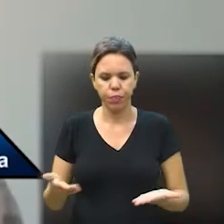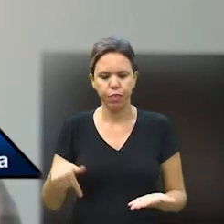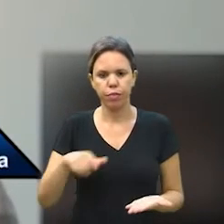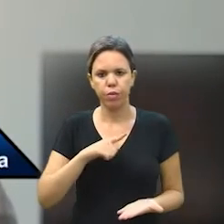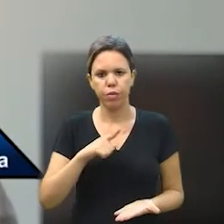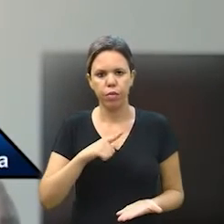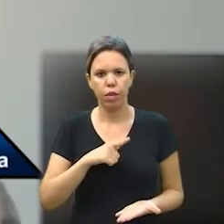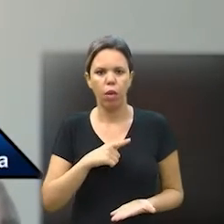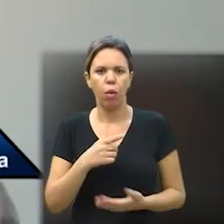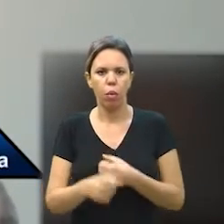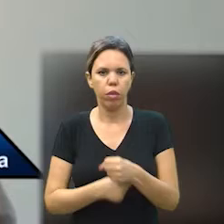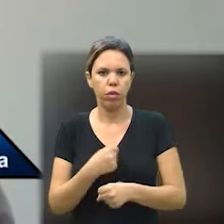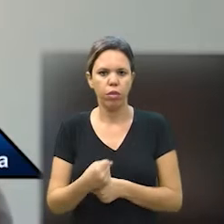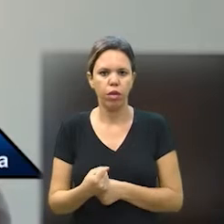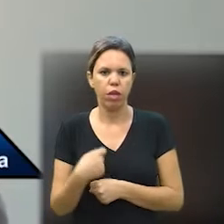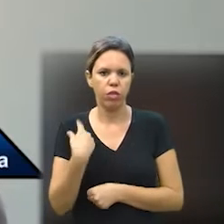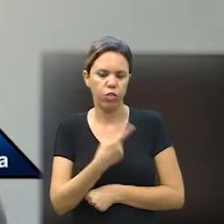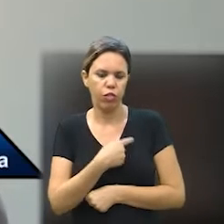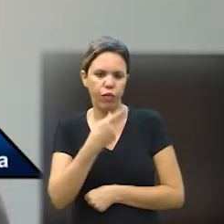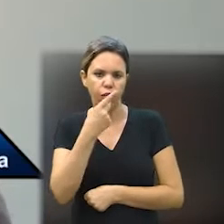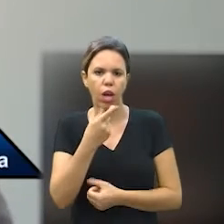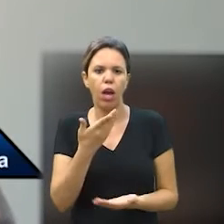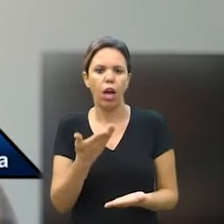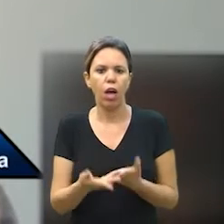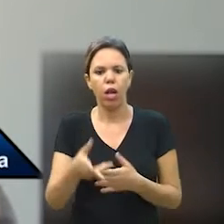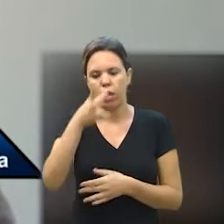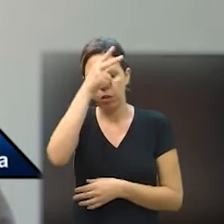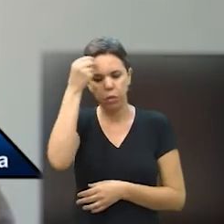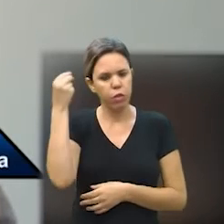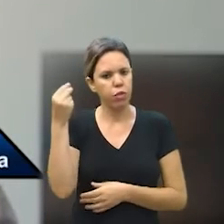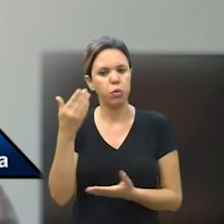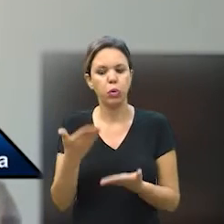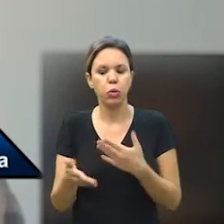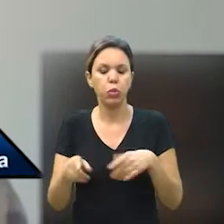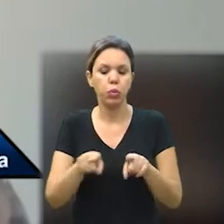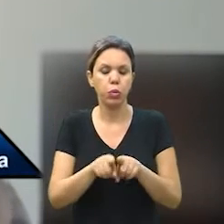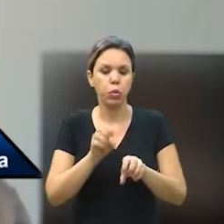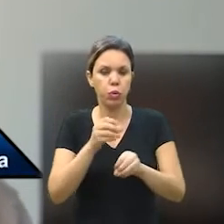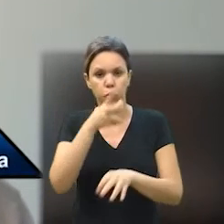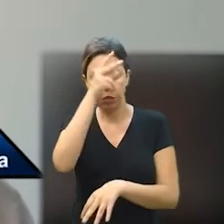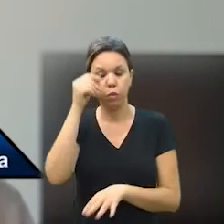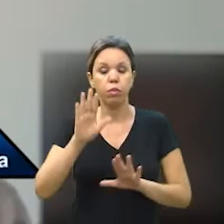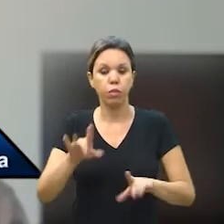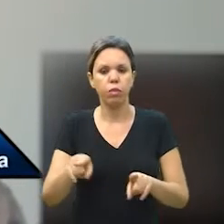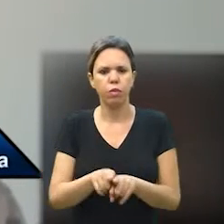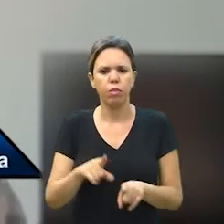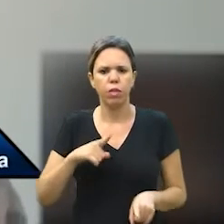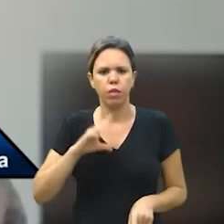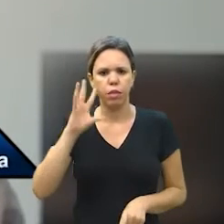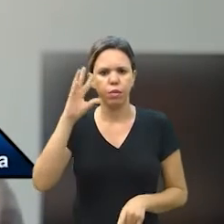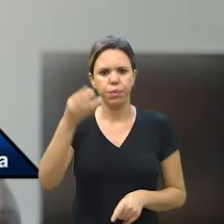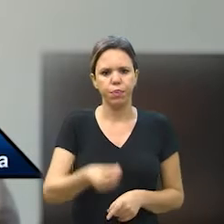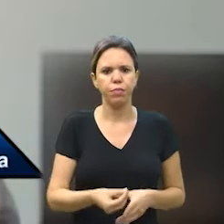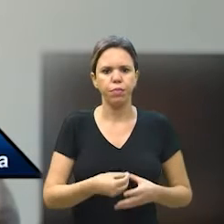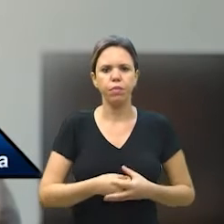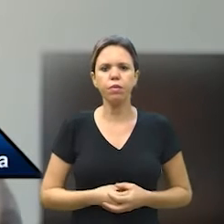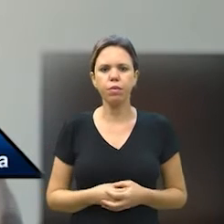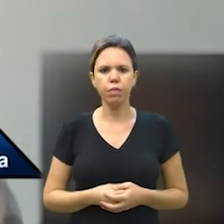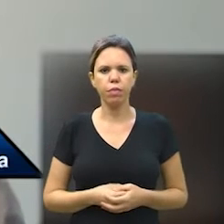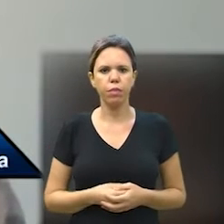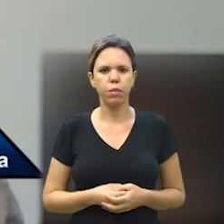gente tem um ano perdido quando a gente fala de escola pública, né, do ensino público, mas a gente tem que entender